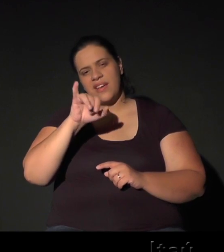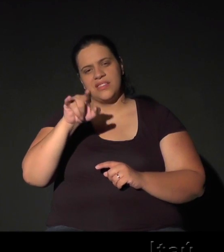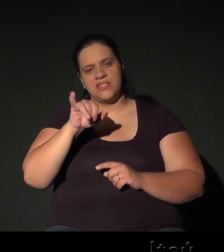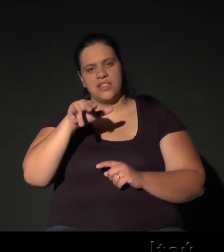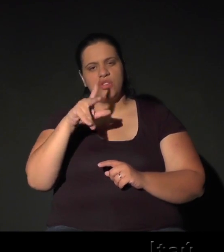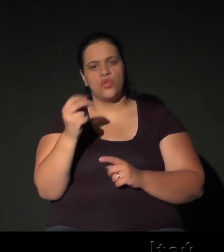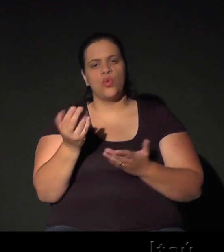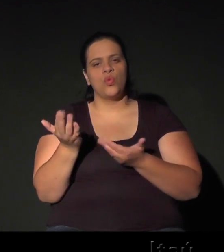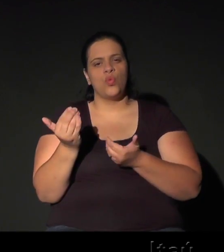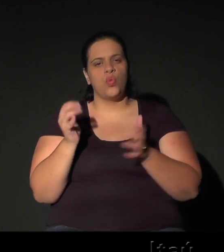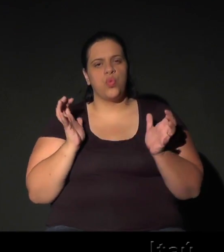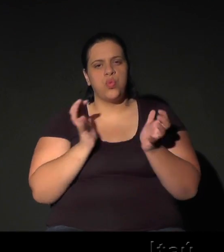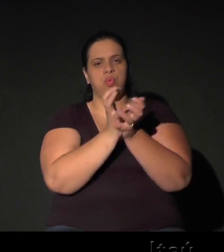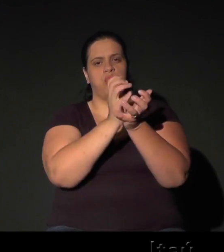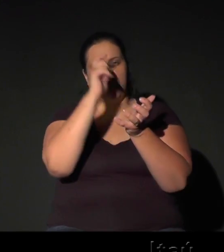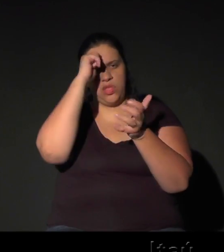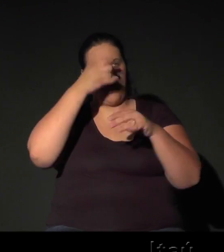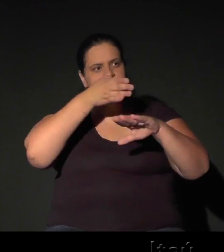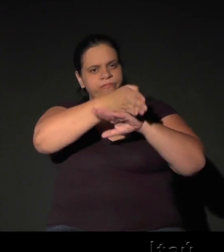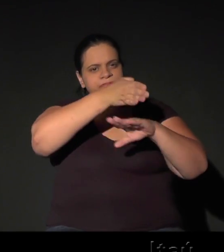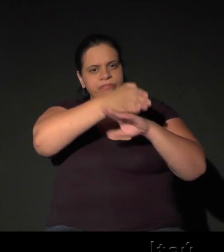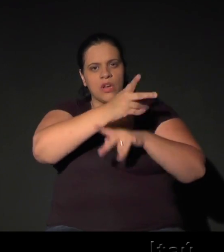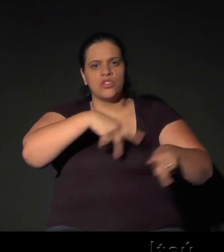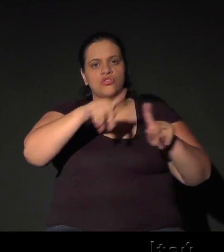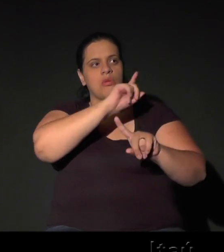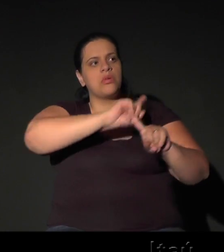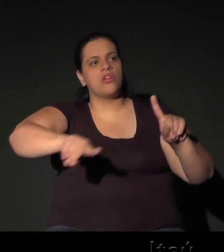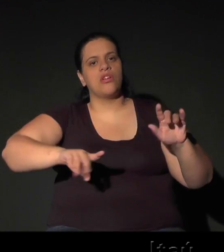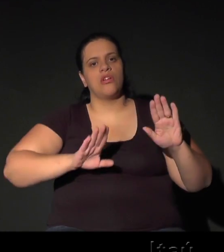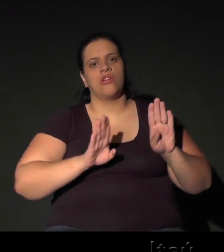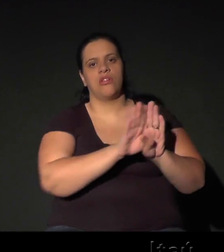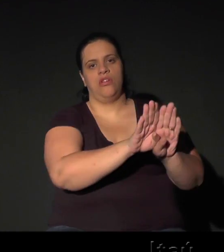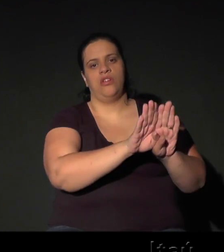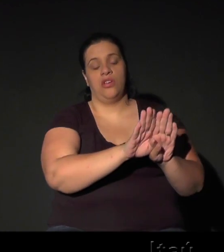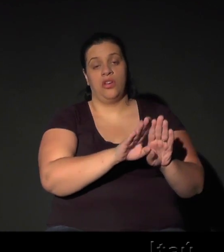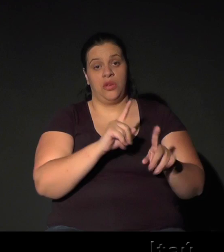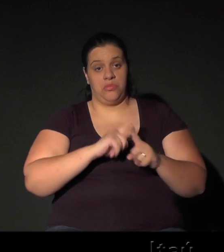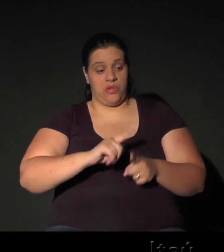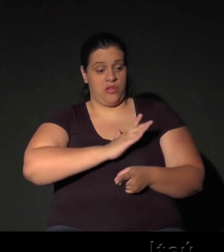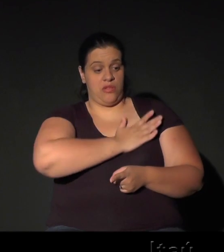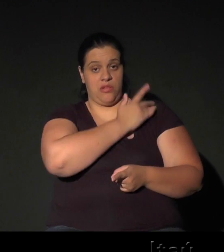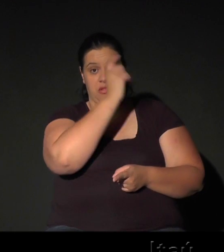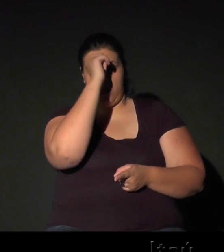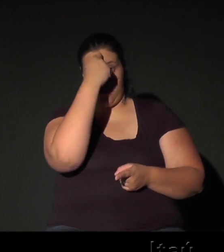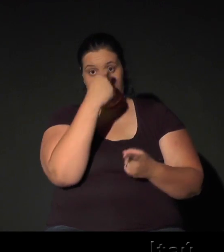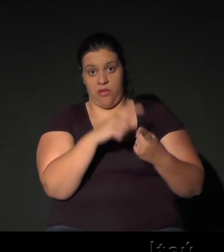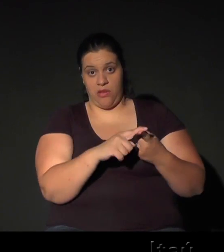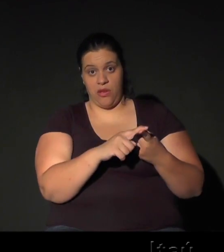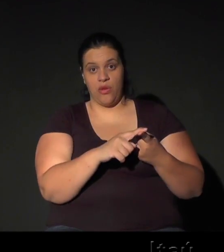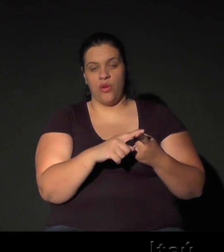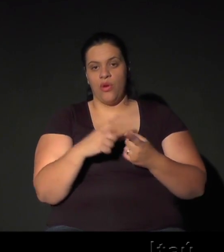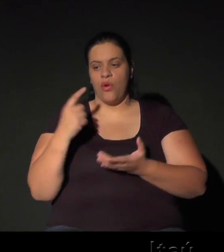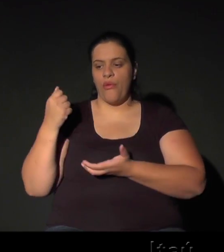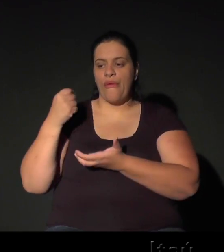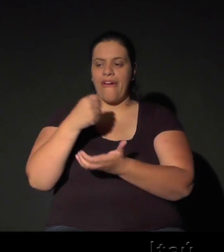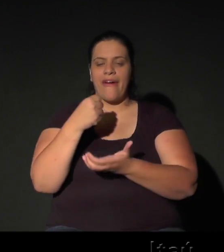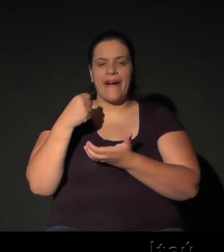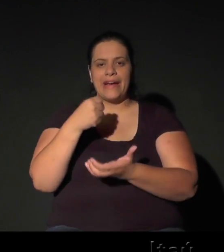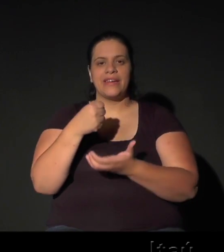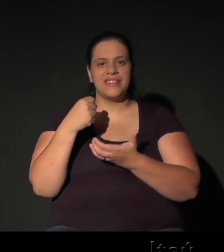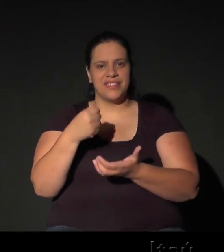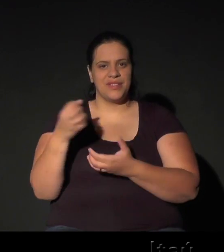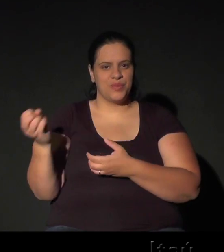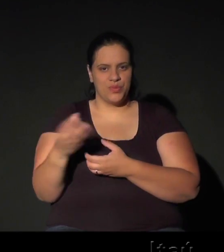impediram jovens negros de entrarem nos shoppings ou seja entre o racismo né né esse capitalismo Neo